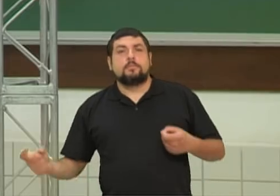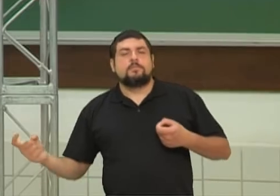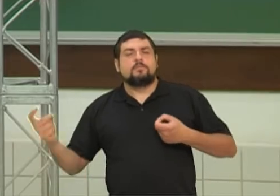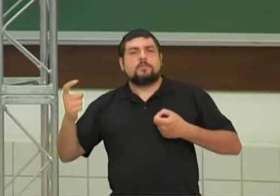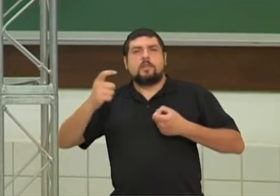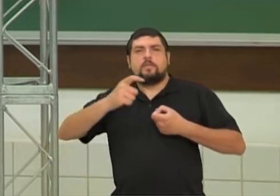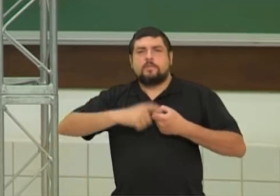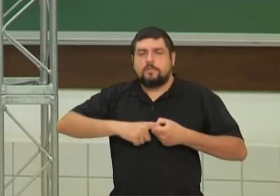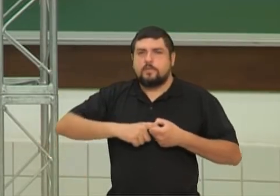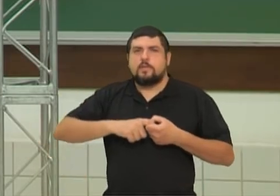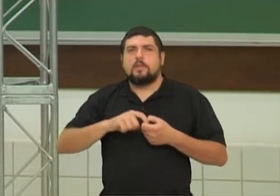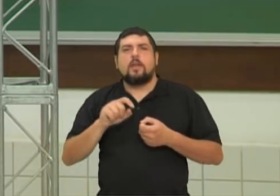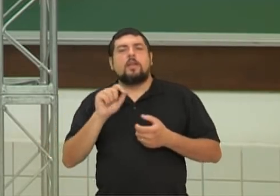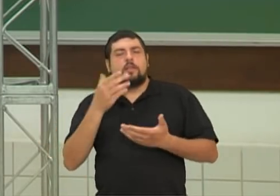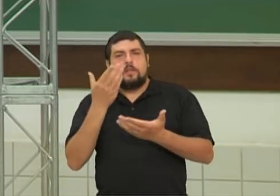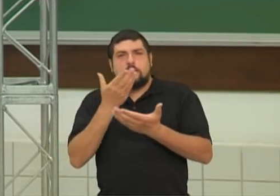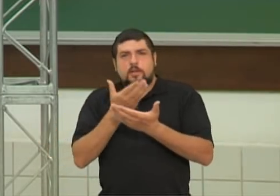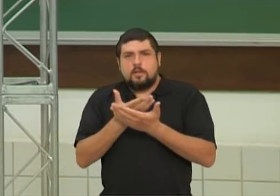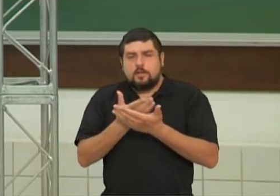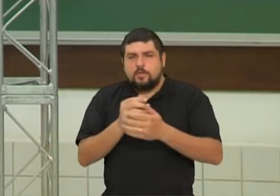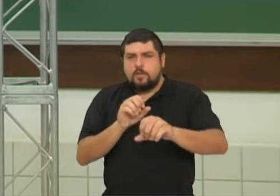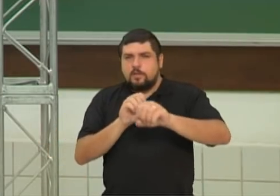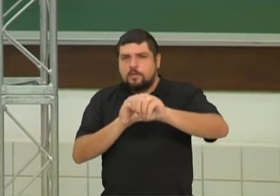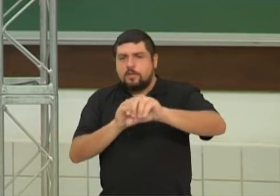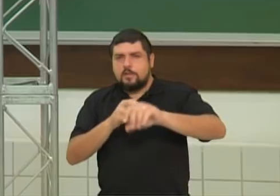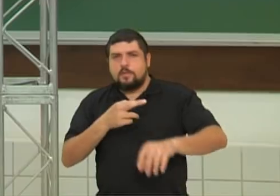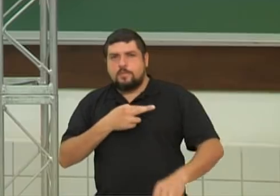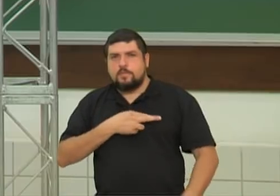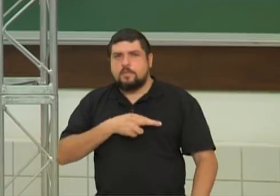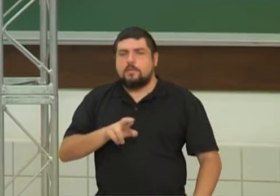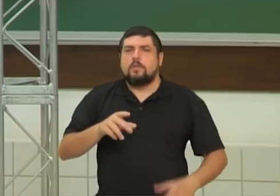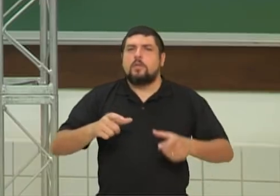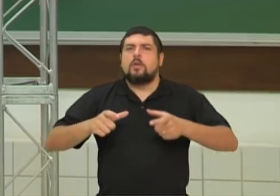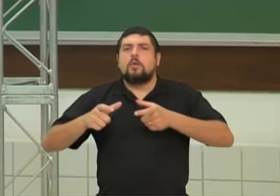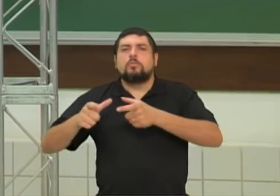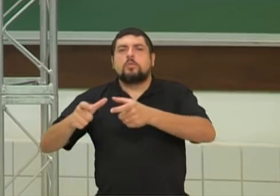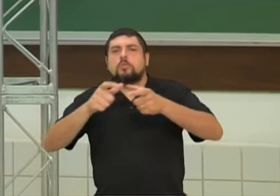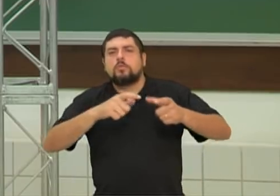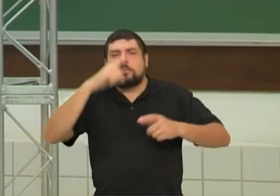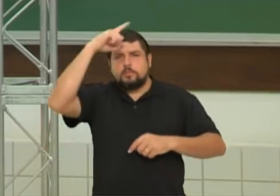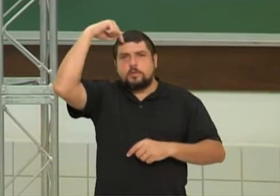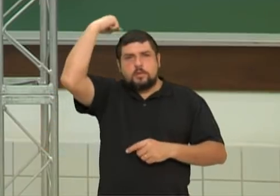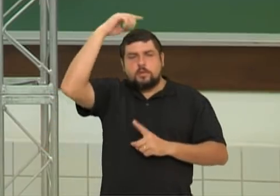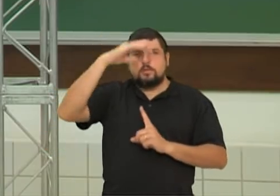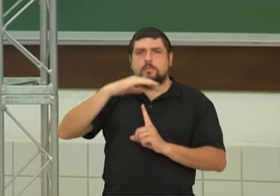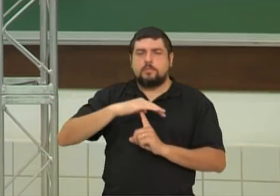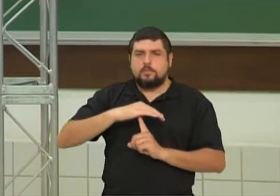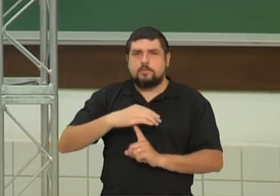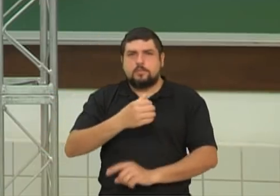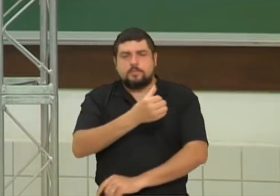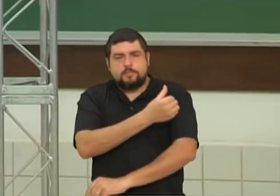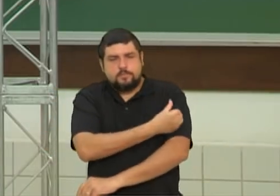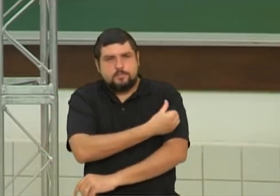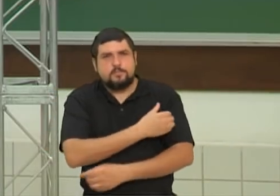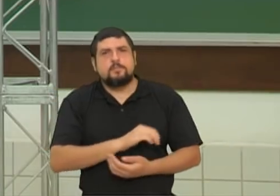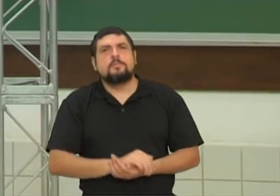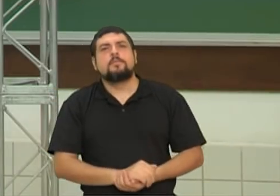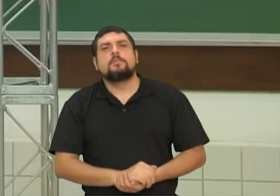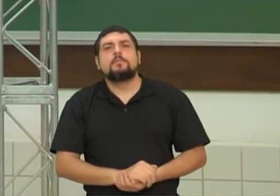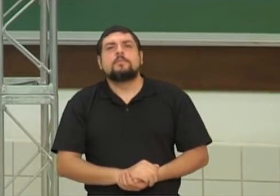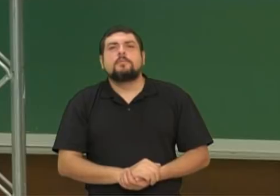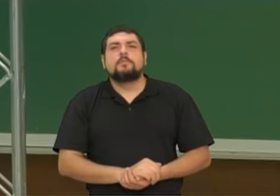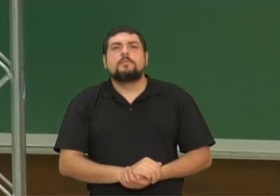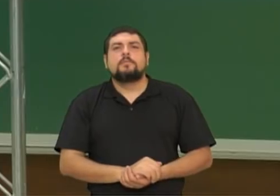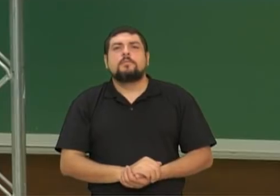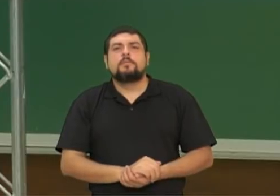Voltamos aqui com a nossa aula de ensino religioso, Lugares Sagrados do Paraná, sexto ano. Bem, então o